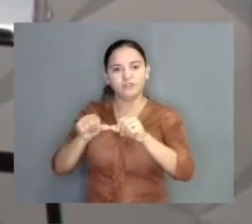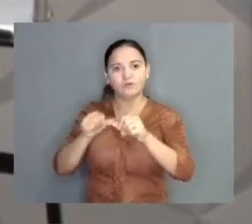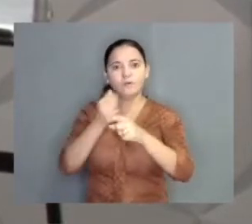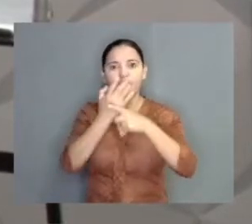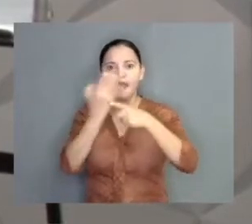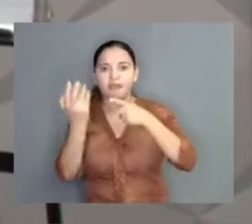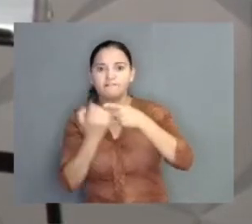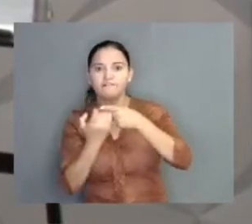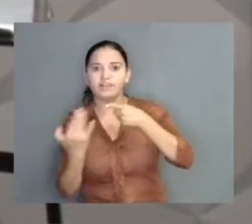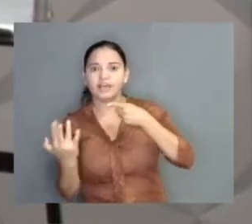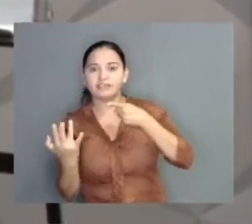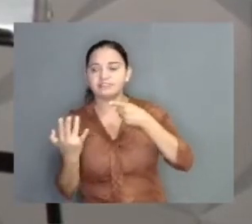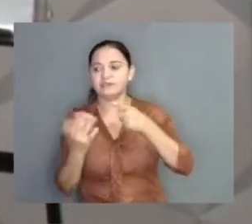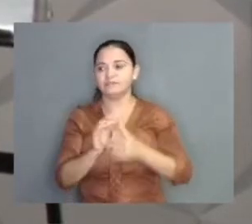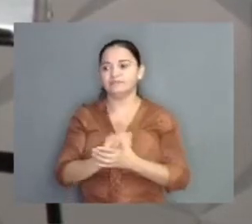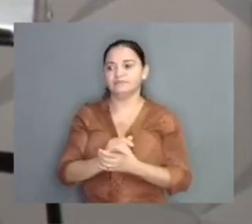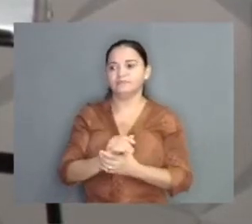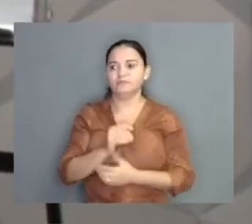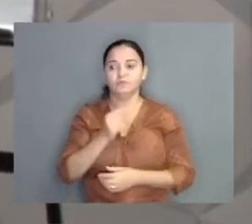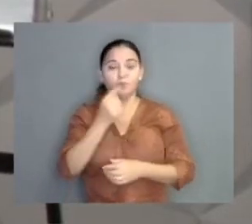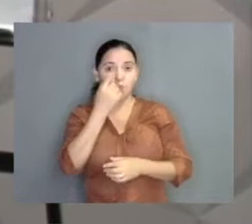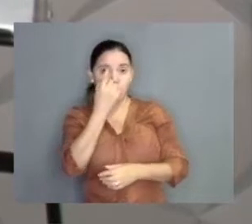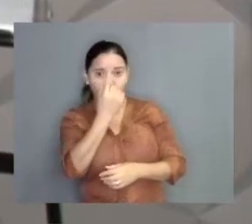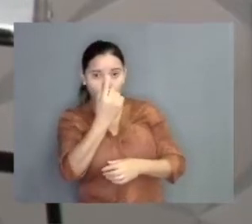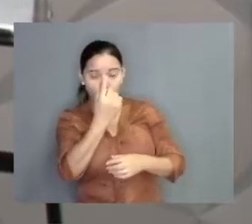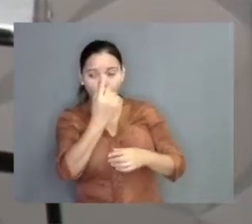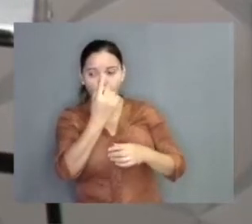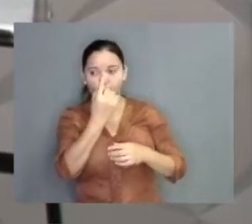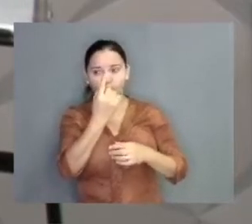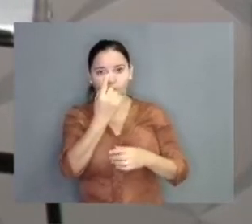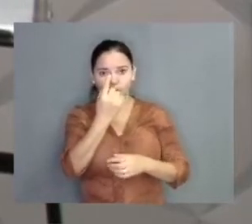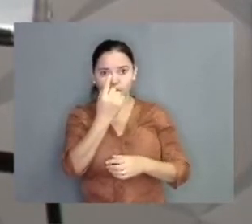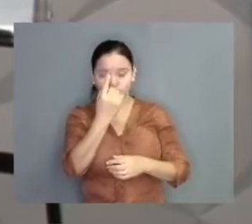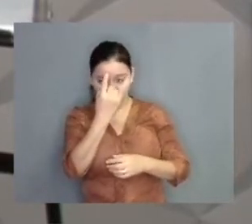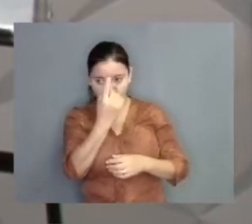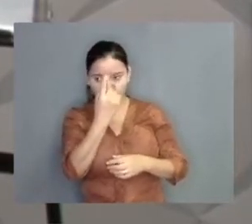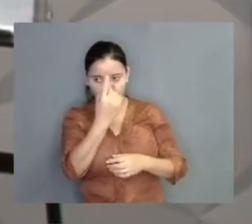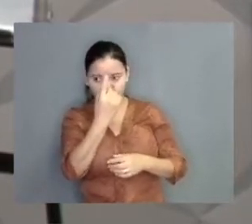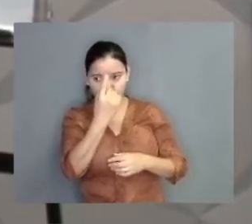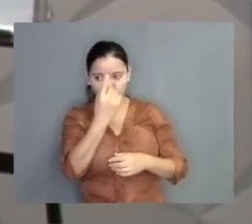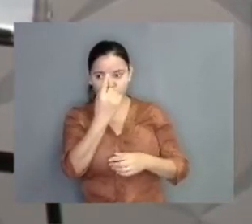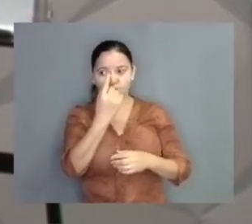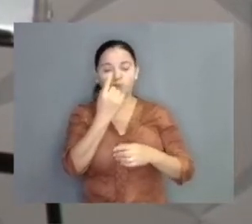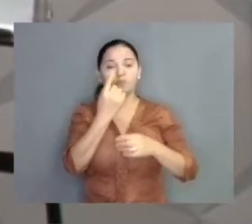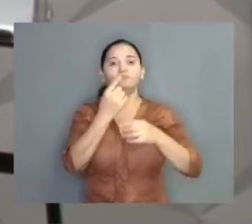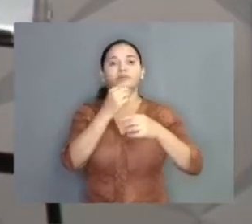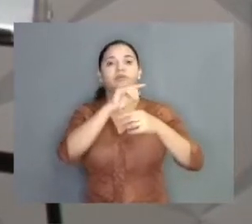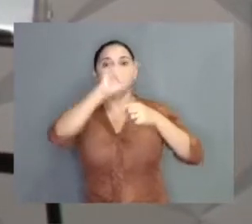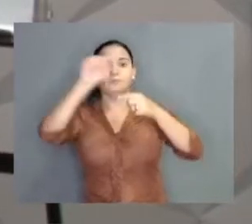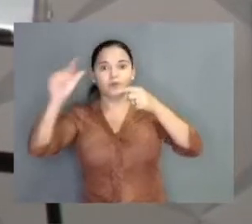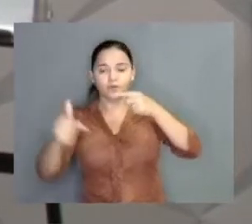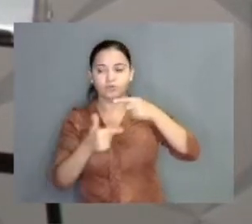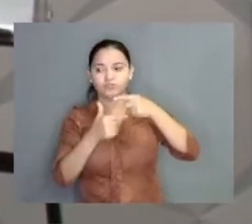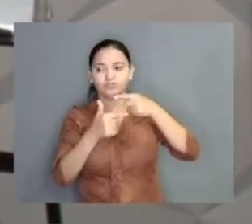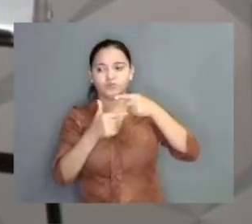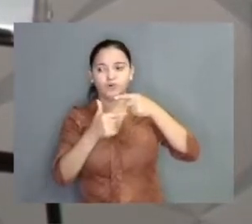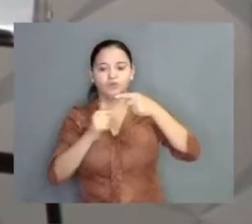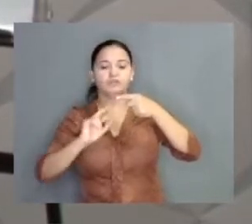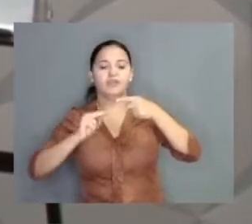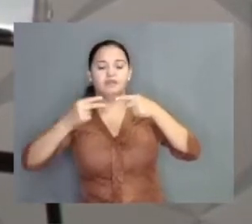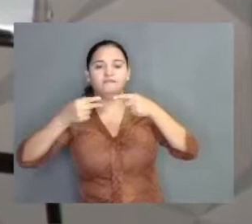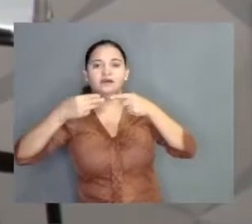fração com 1 como denominador, como numerador, quer dizer, e o 2 elevado a 3